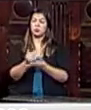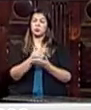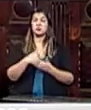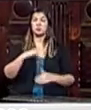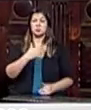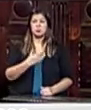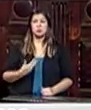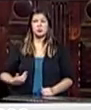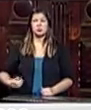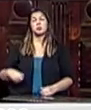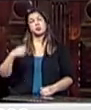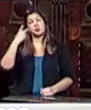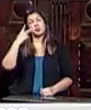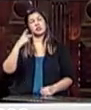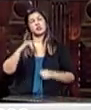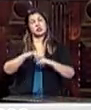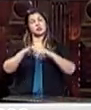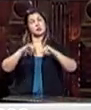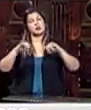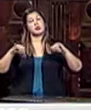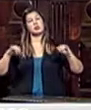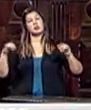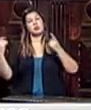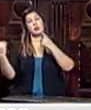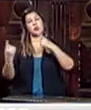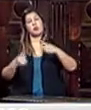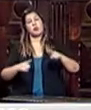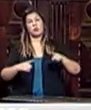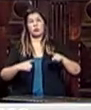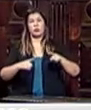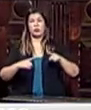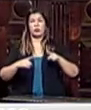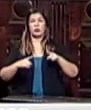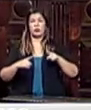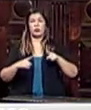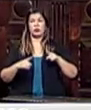para fazer a propaganda contra o chamado